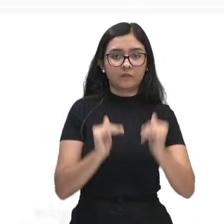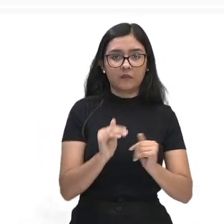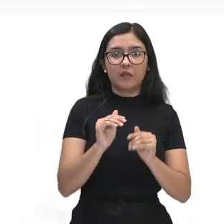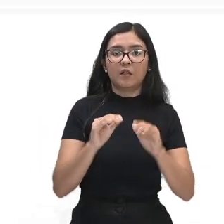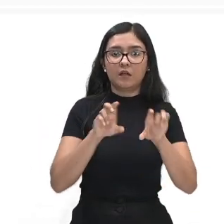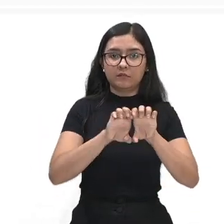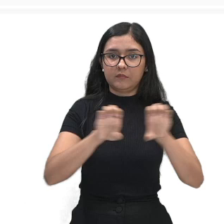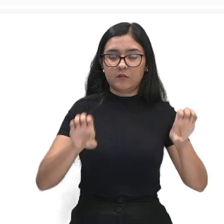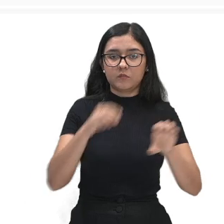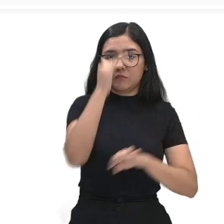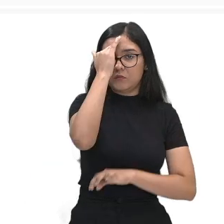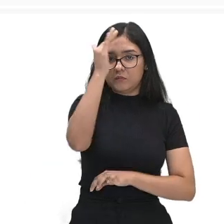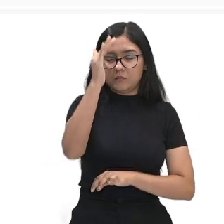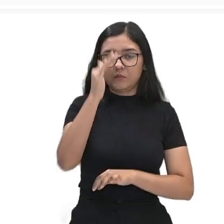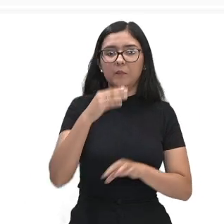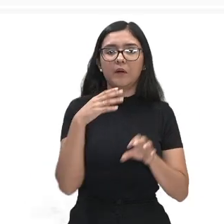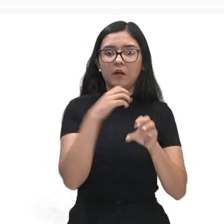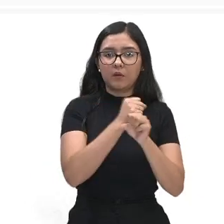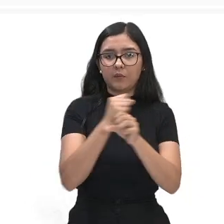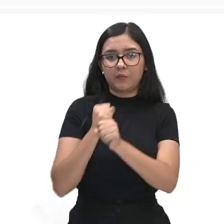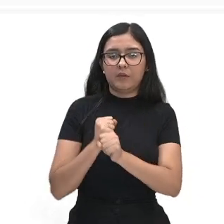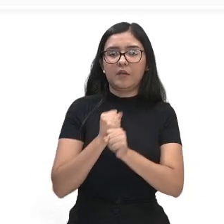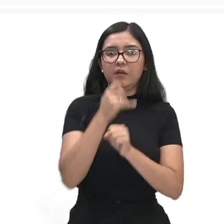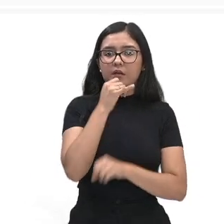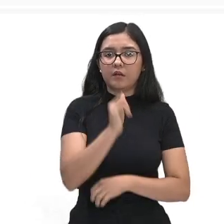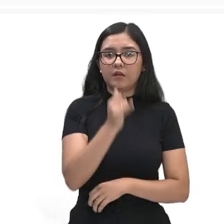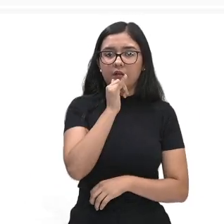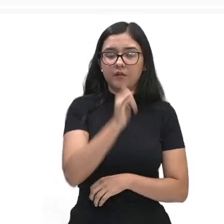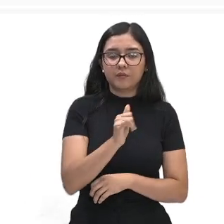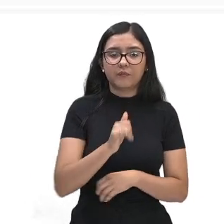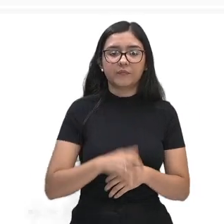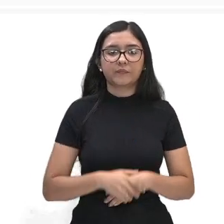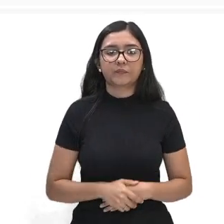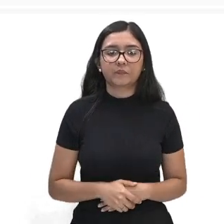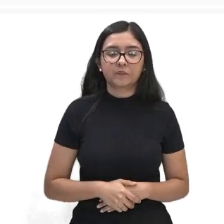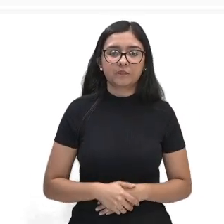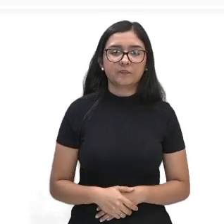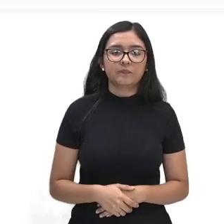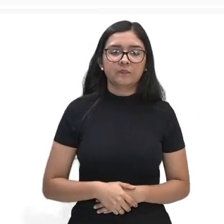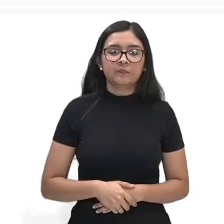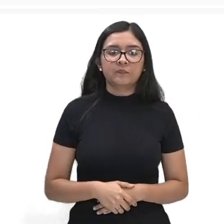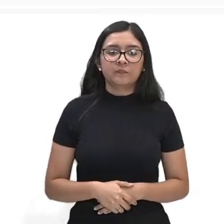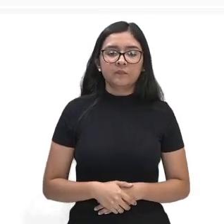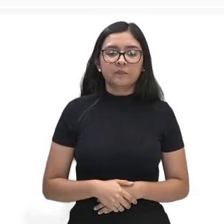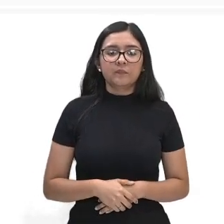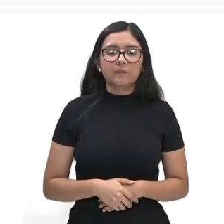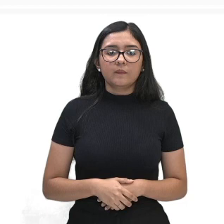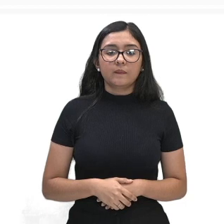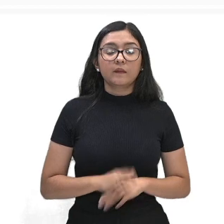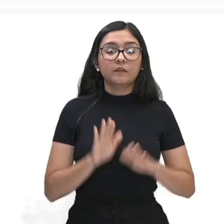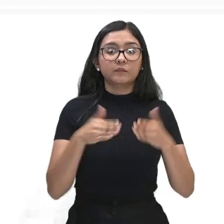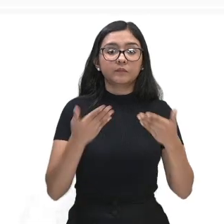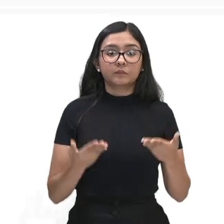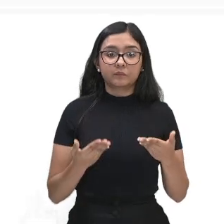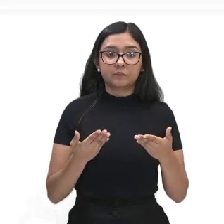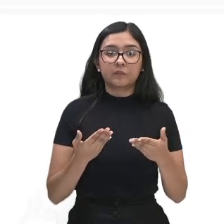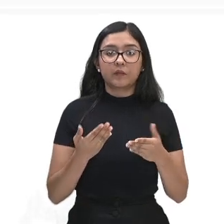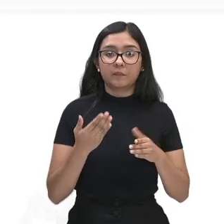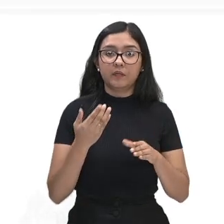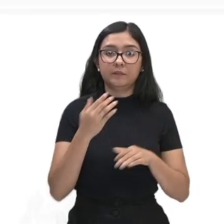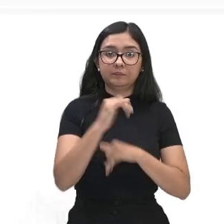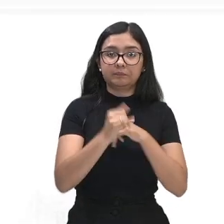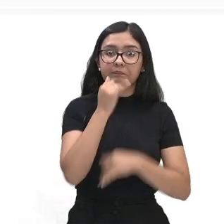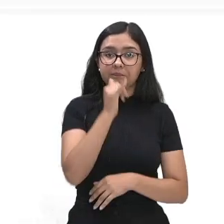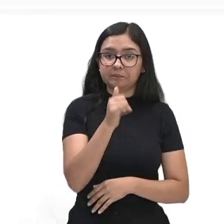equação ela é para calcular a carga. E aí, pessoal, para a carga elétrica positiva,